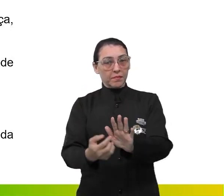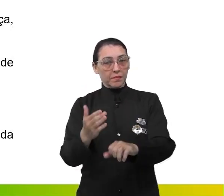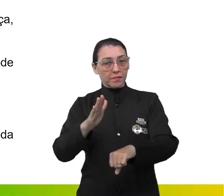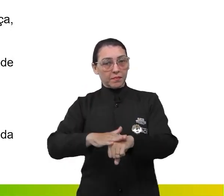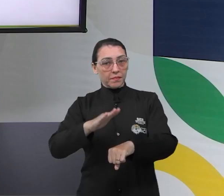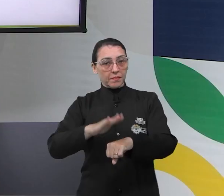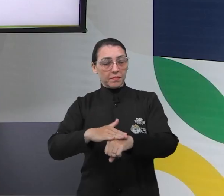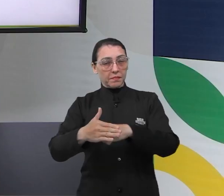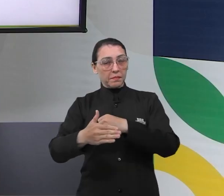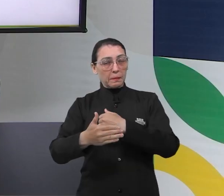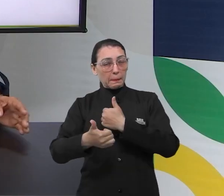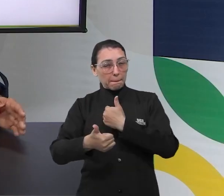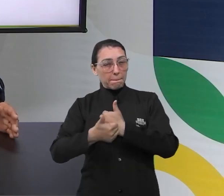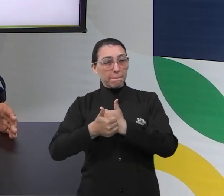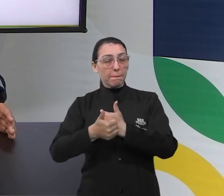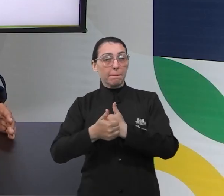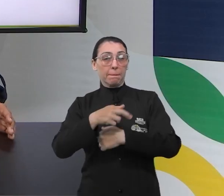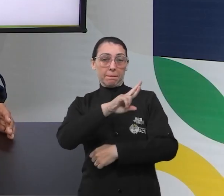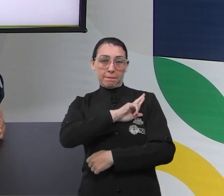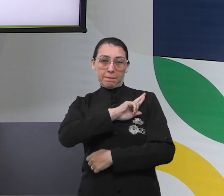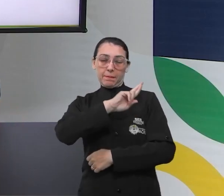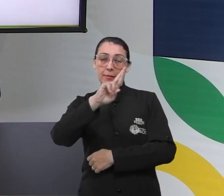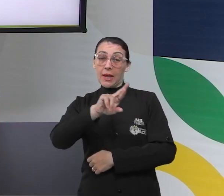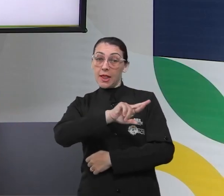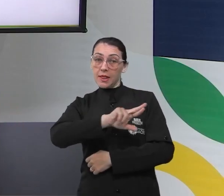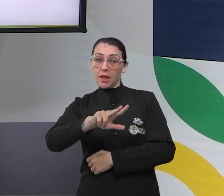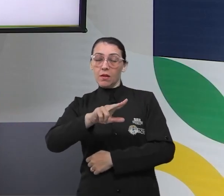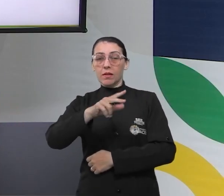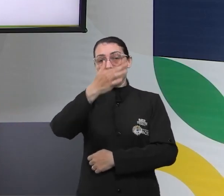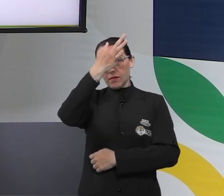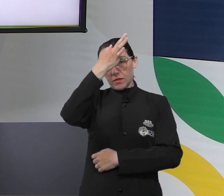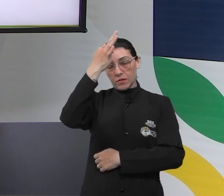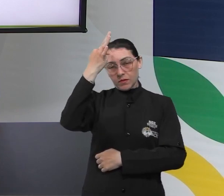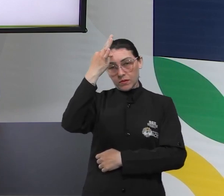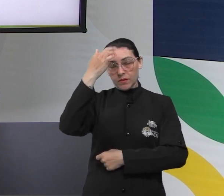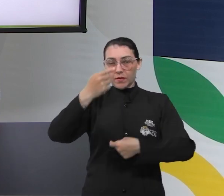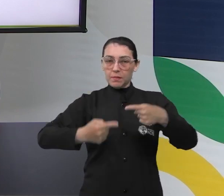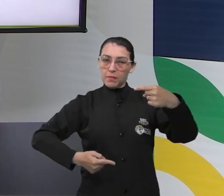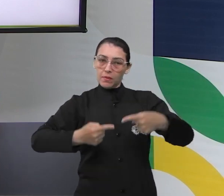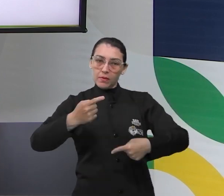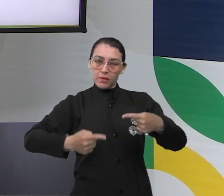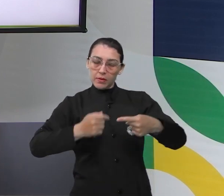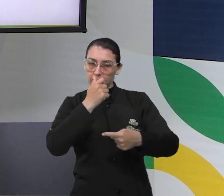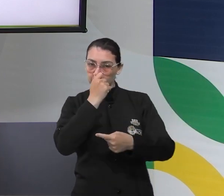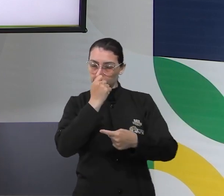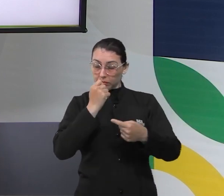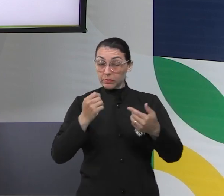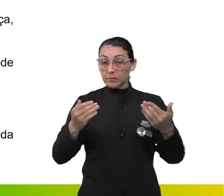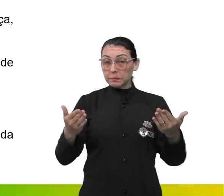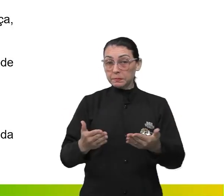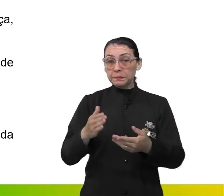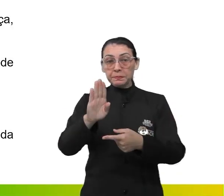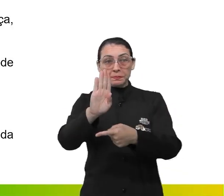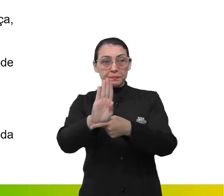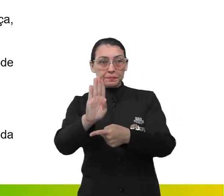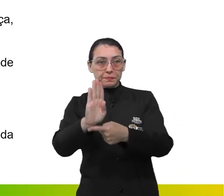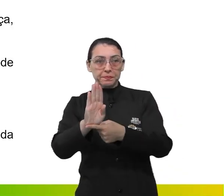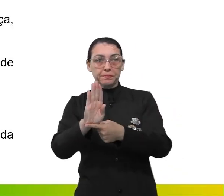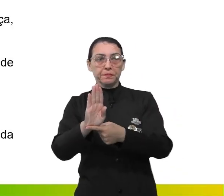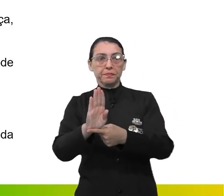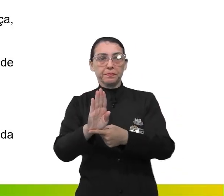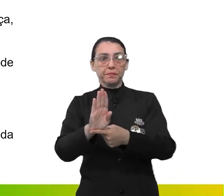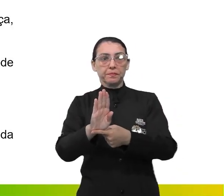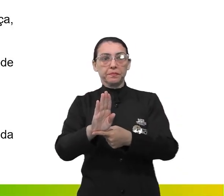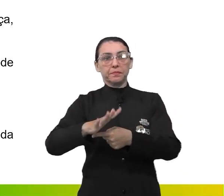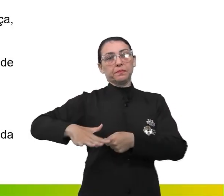mais aproximado da religião e não da filosofia política. Agora, na letra B, nós vamos ter